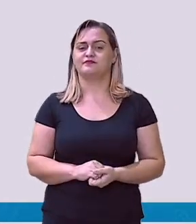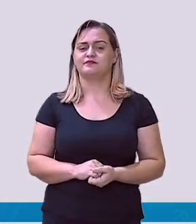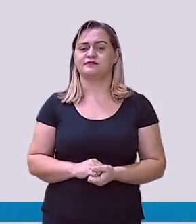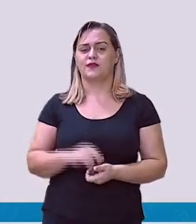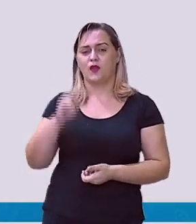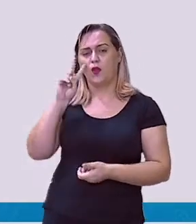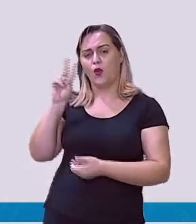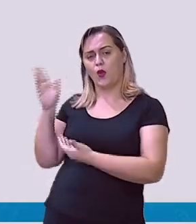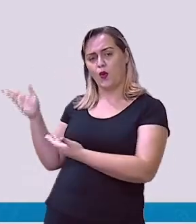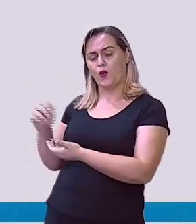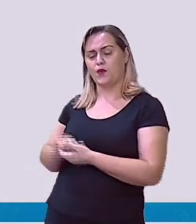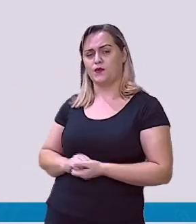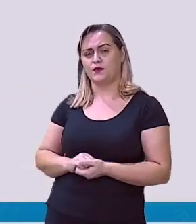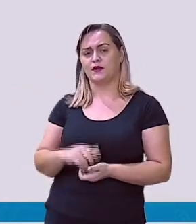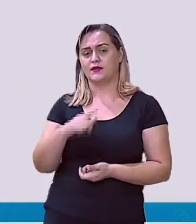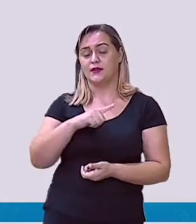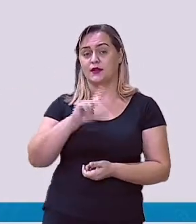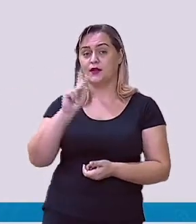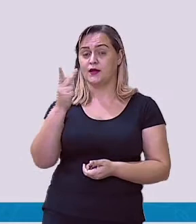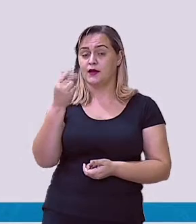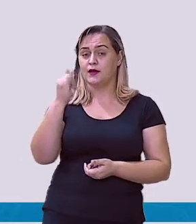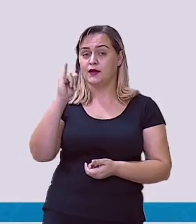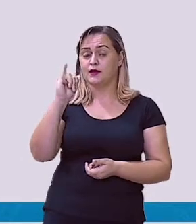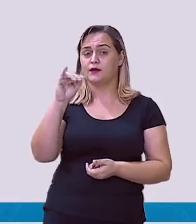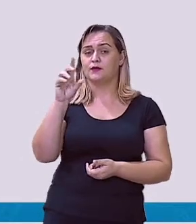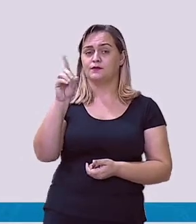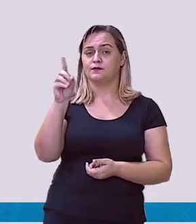Nós temos a hidrosfera,